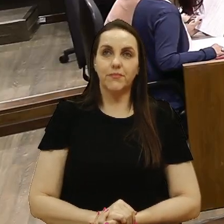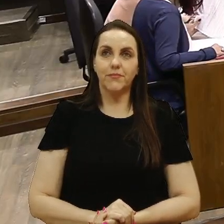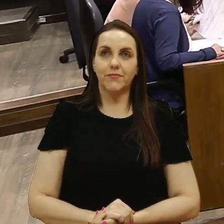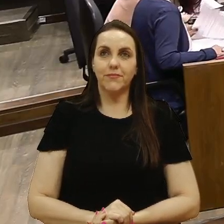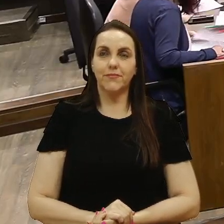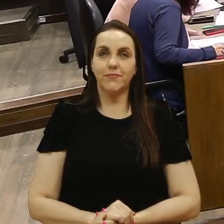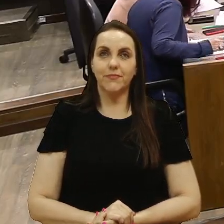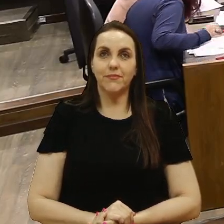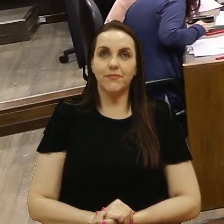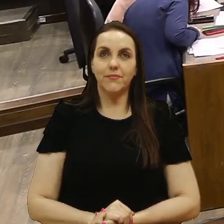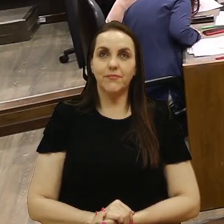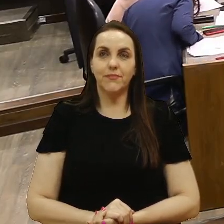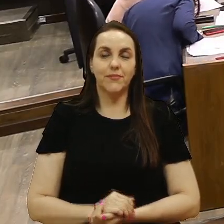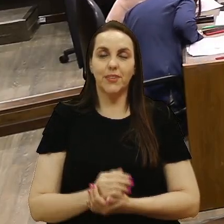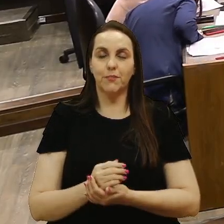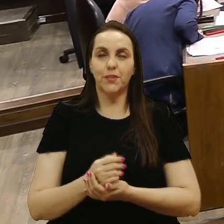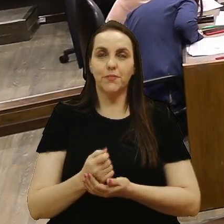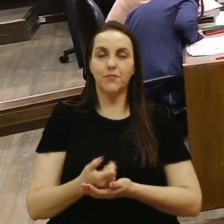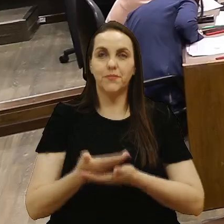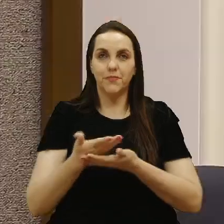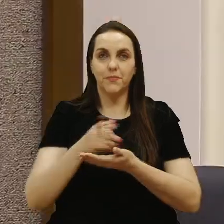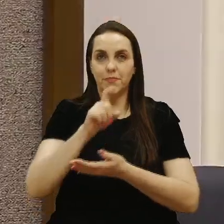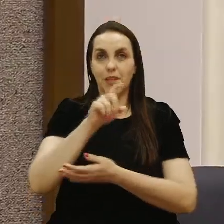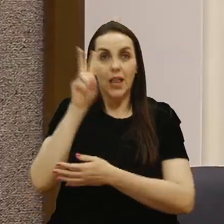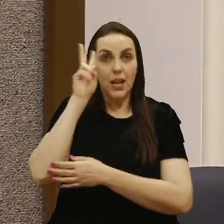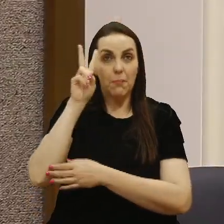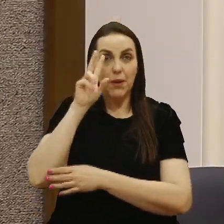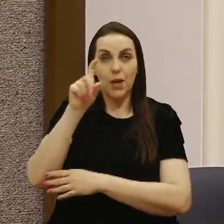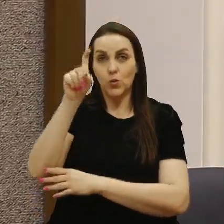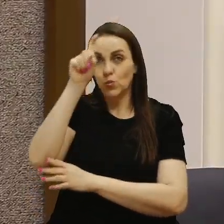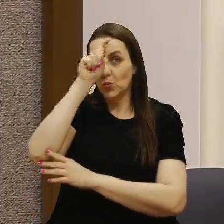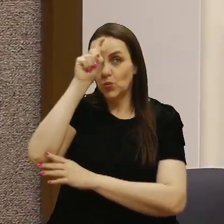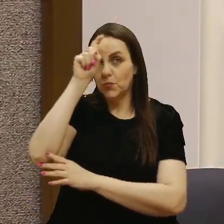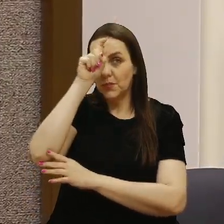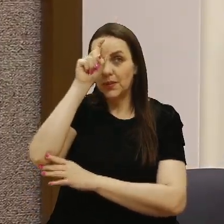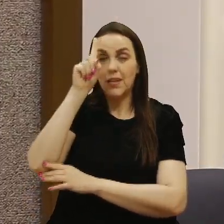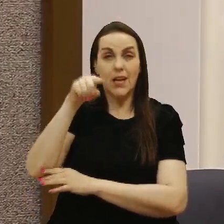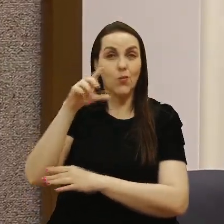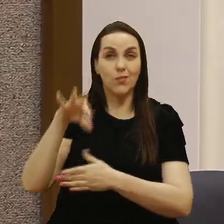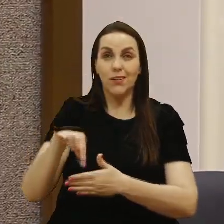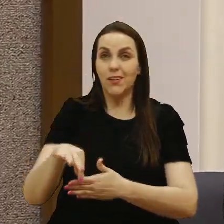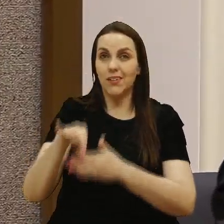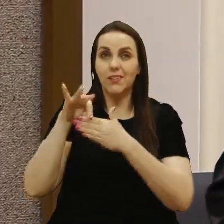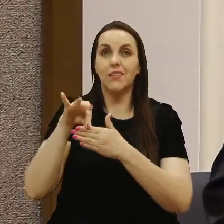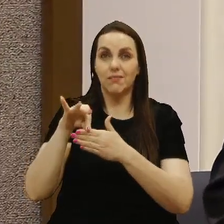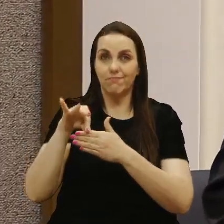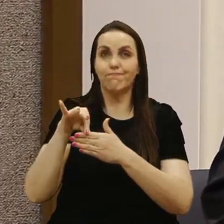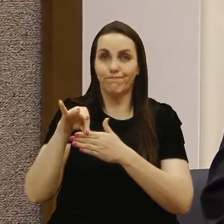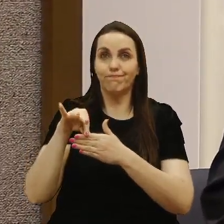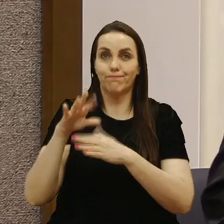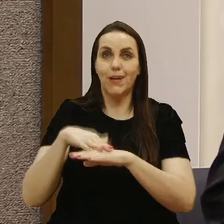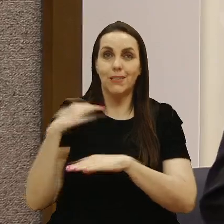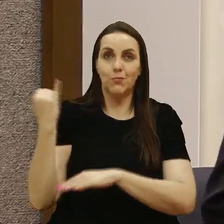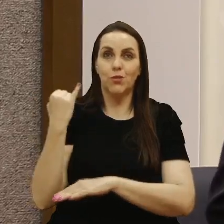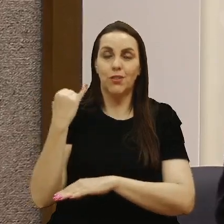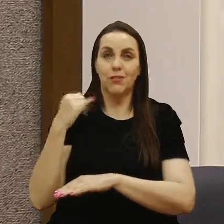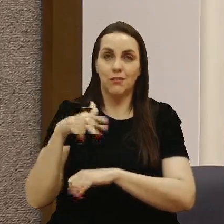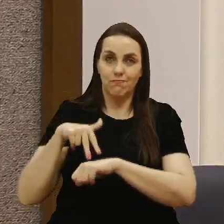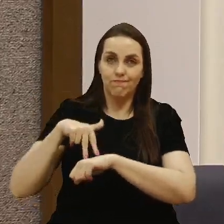Lembrar que o Zumbi dos Palmares foi sem dúvida, um dos maiores líderes da resistência